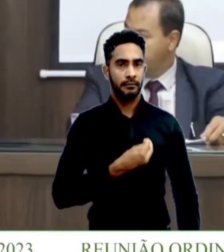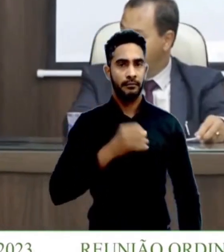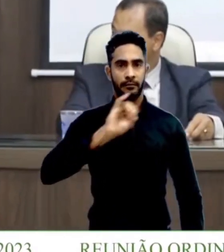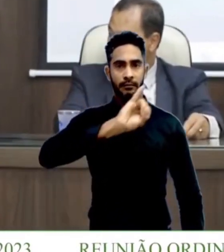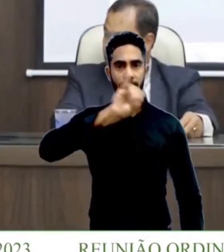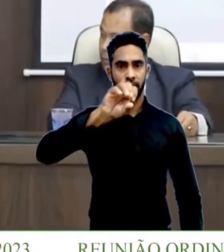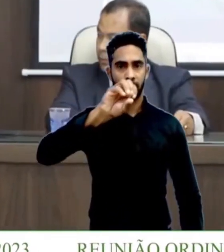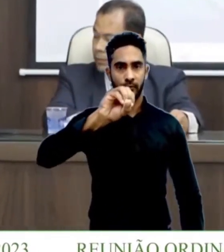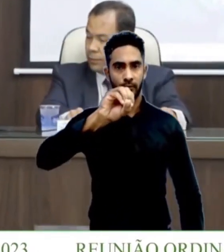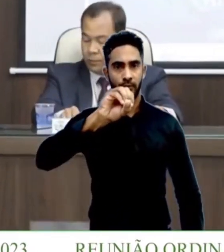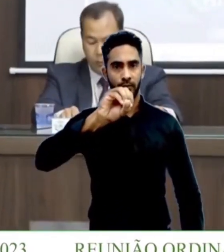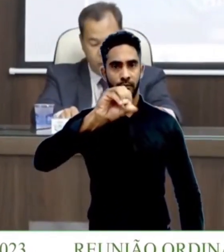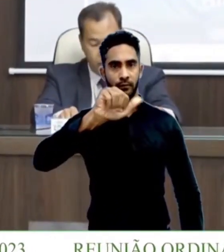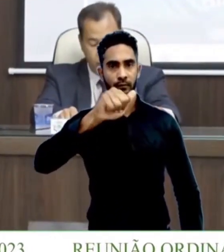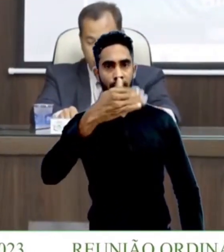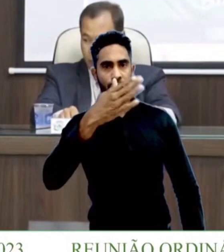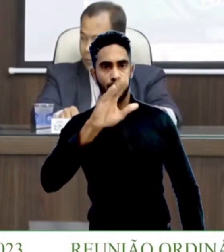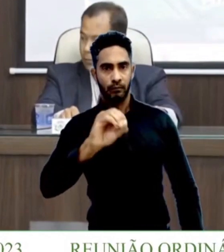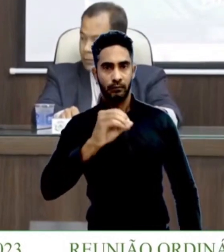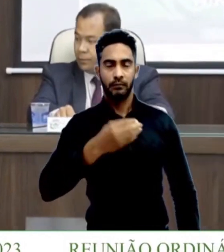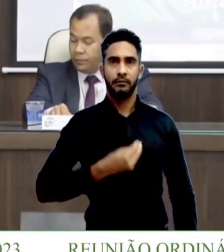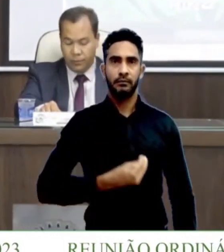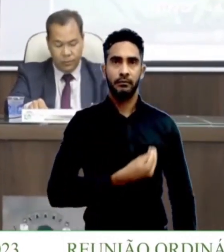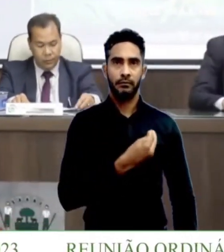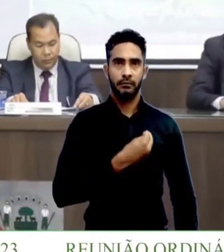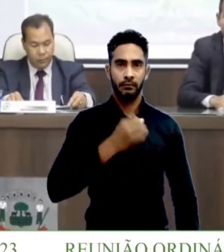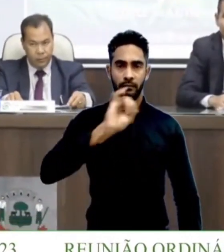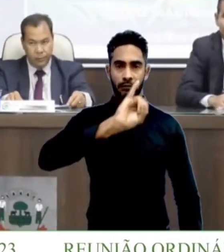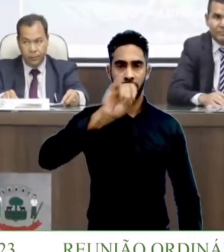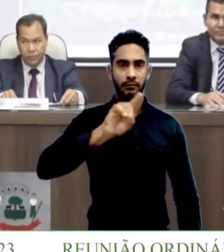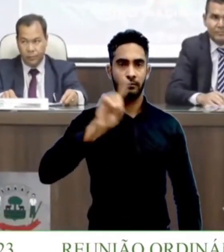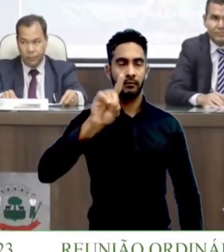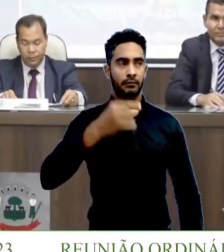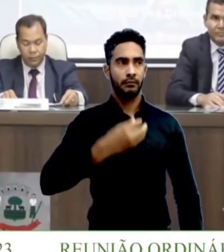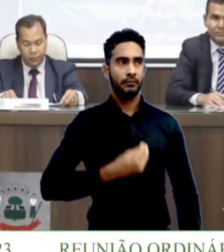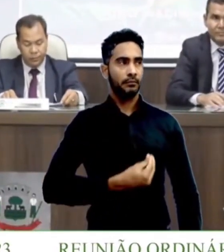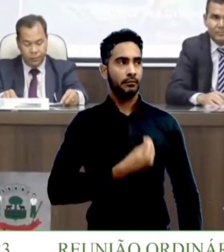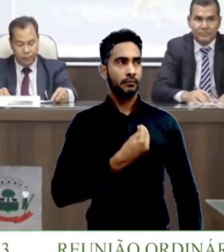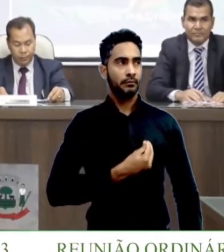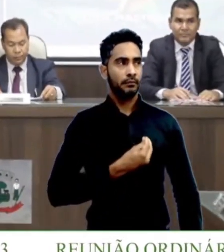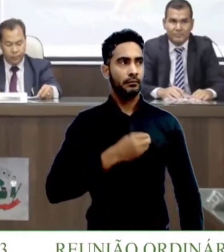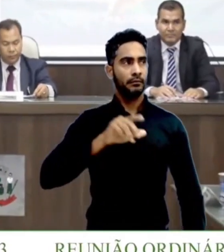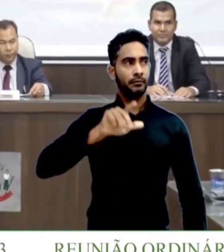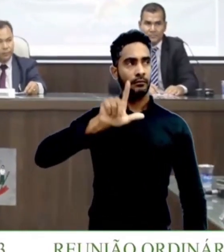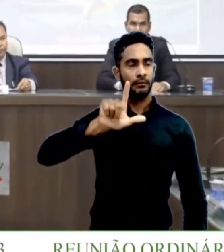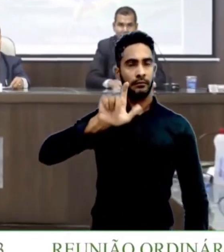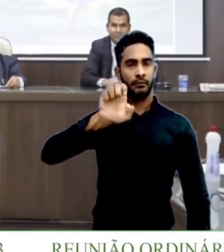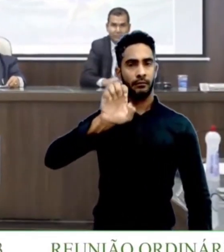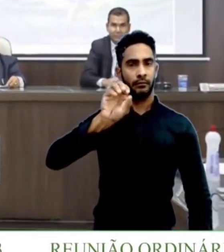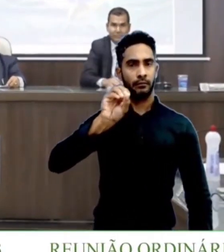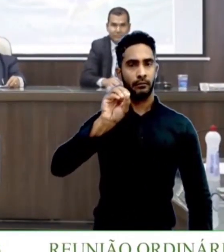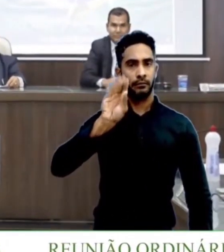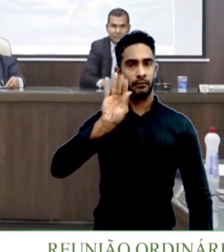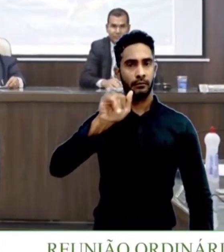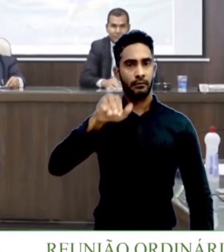João Pereira da Silva. Presente. José Tarcísio Mendes. Presente. Leobino Antunes de